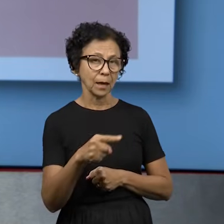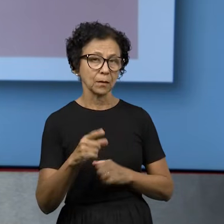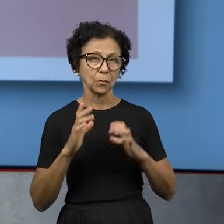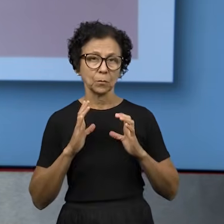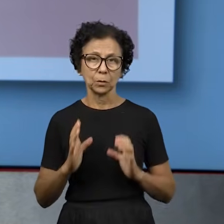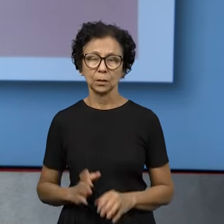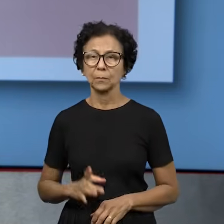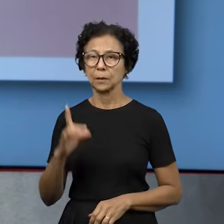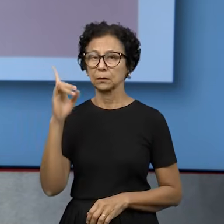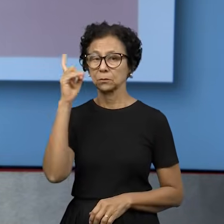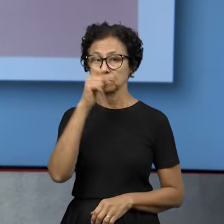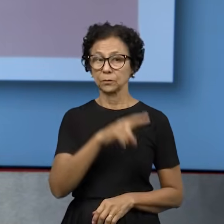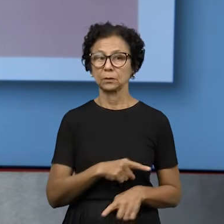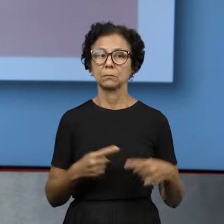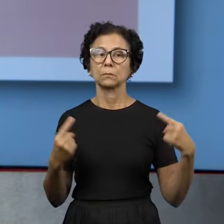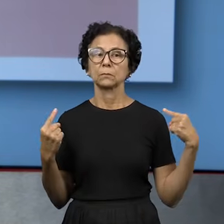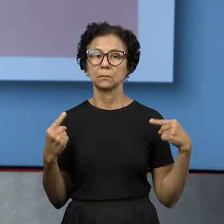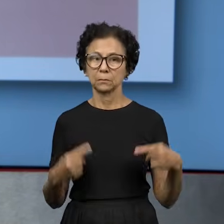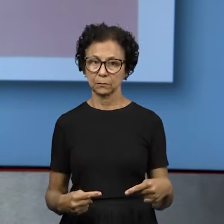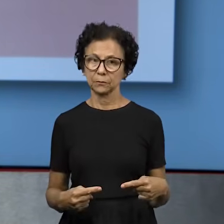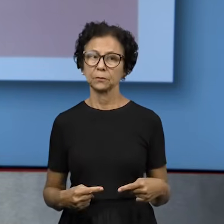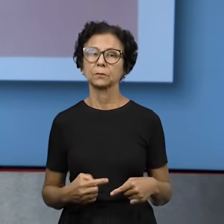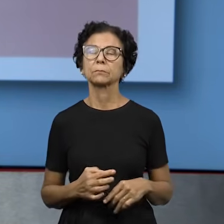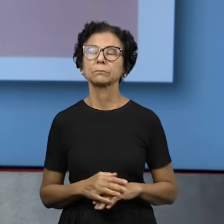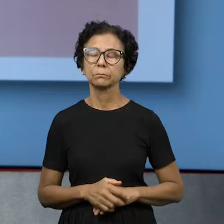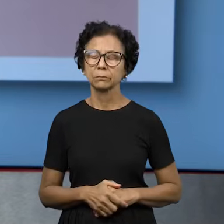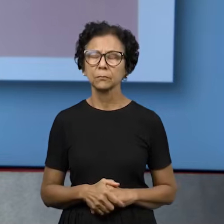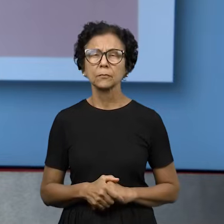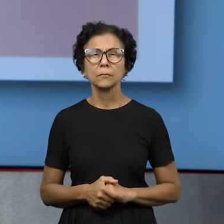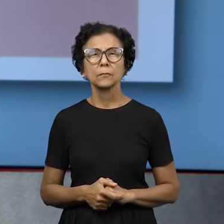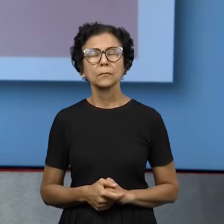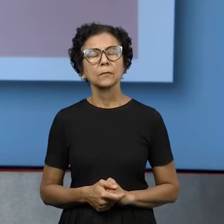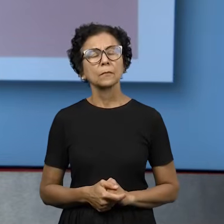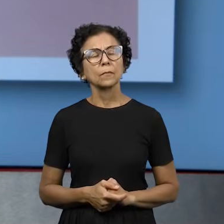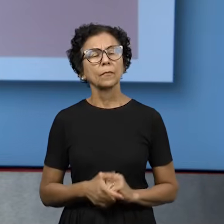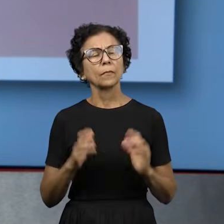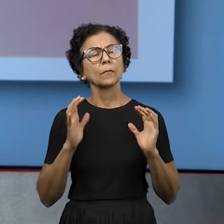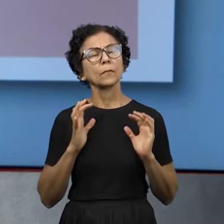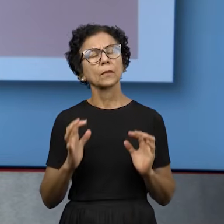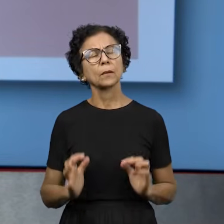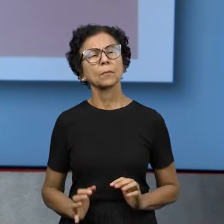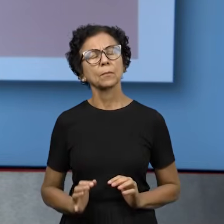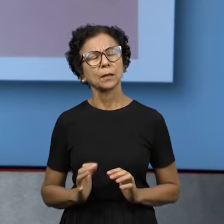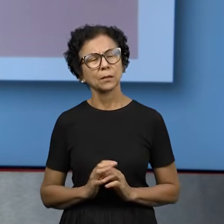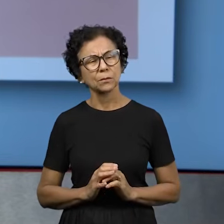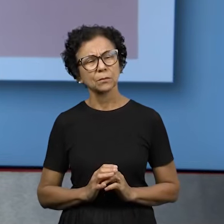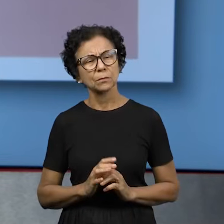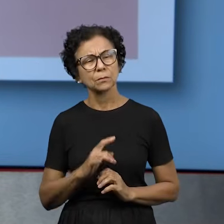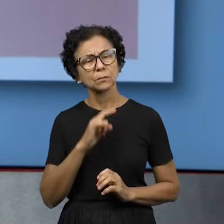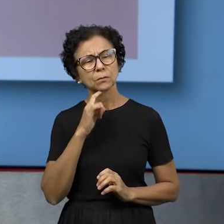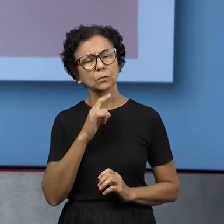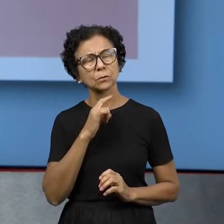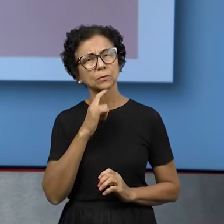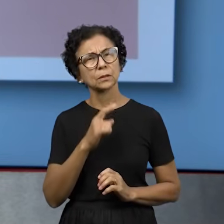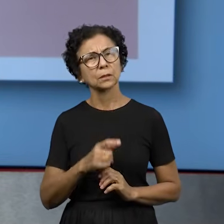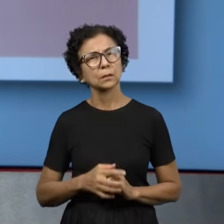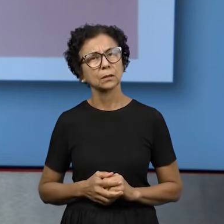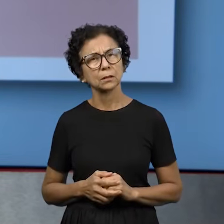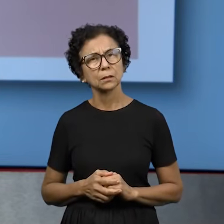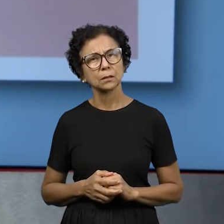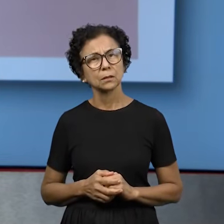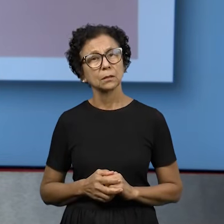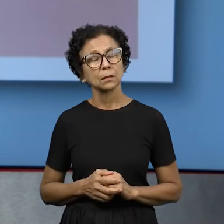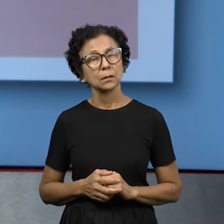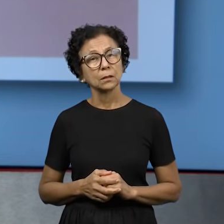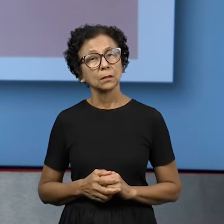ou desafiadores. E, diante desses comportamentos, surge uma dúvida muito comum: como